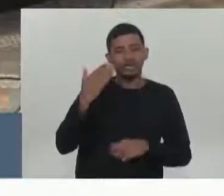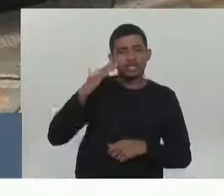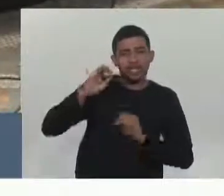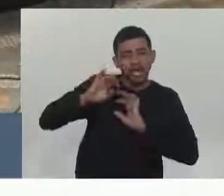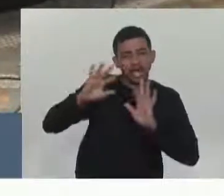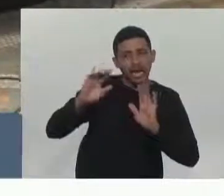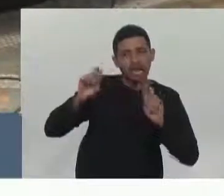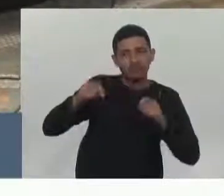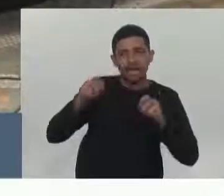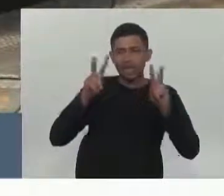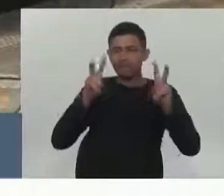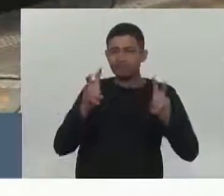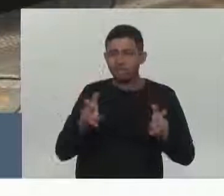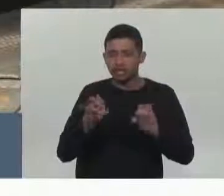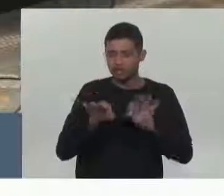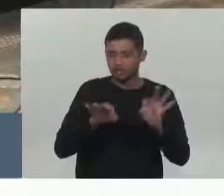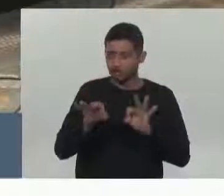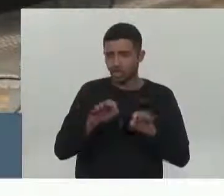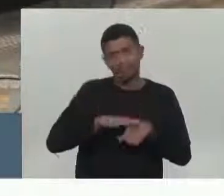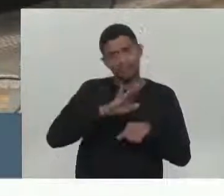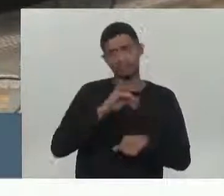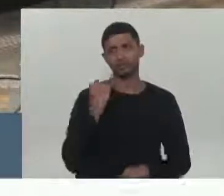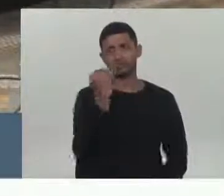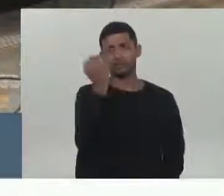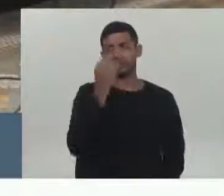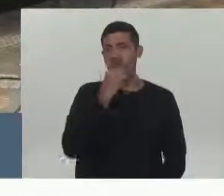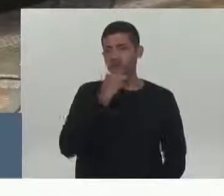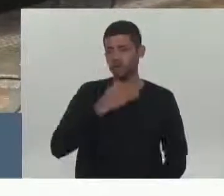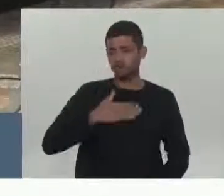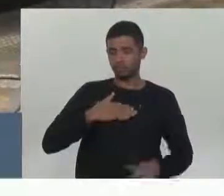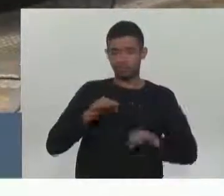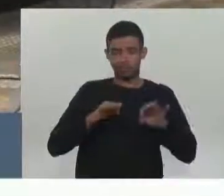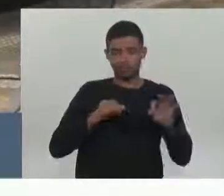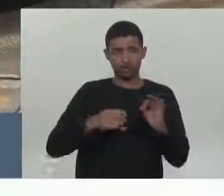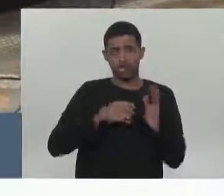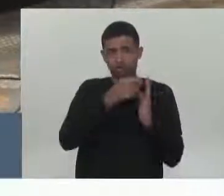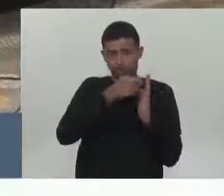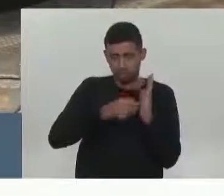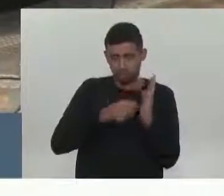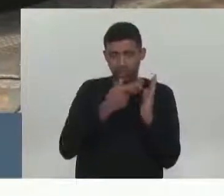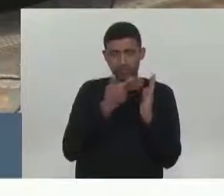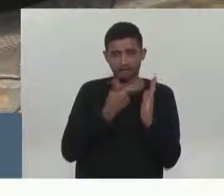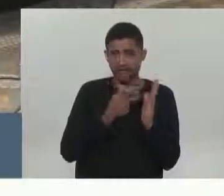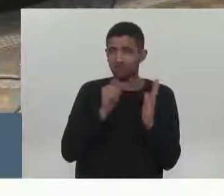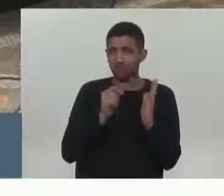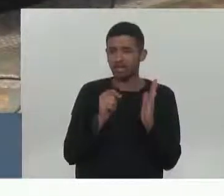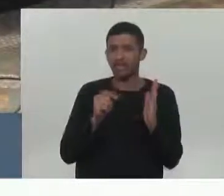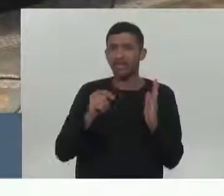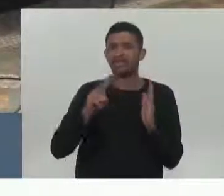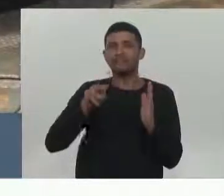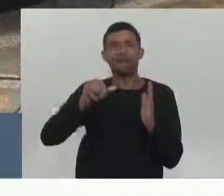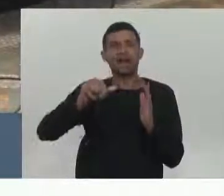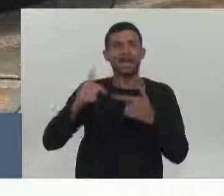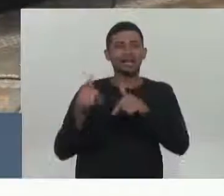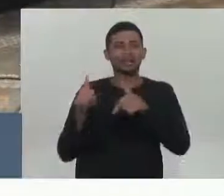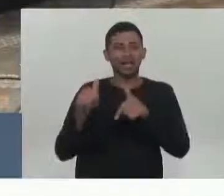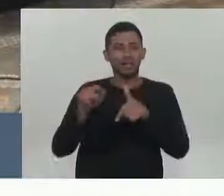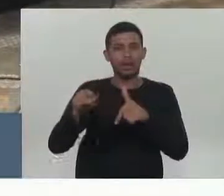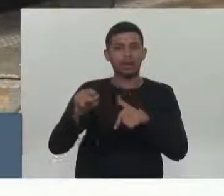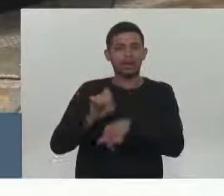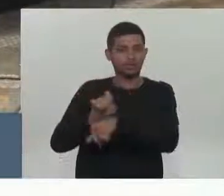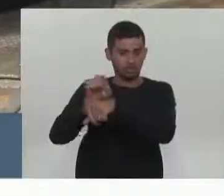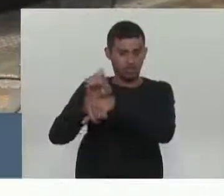que são relevantes. O meu projeto que trata da oferta de vagas na rede estadual, ele é um projeto de